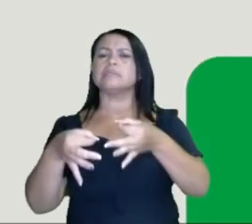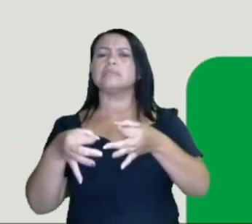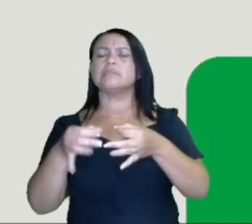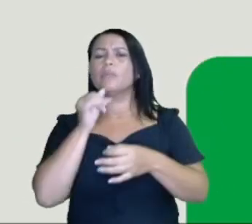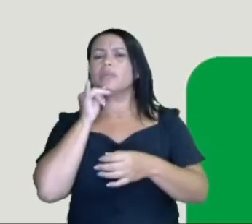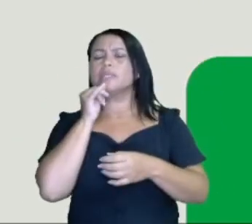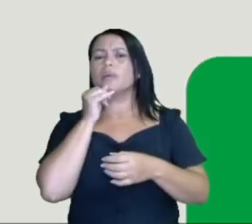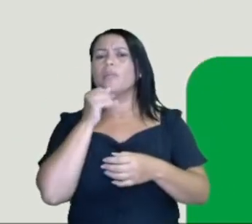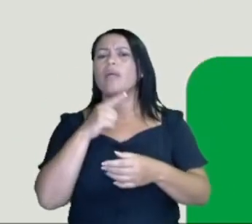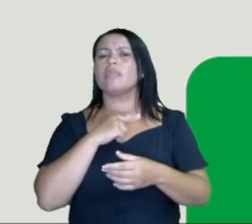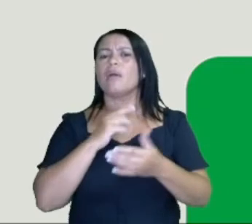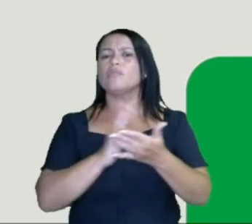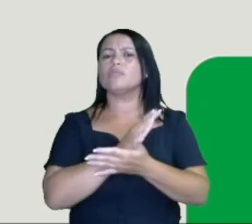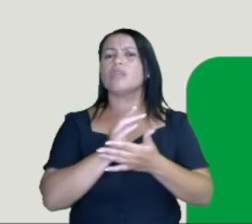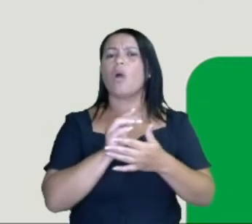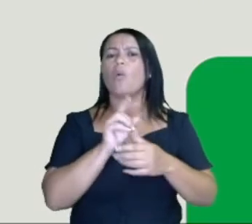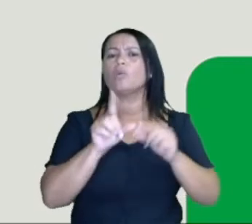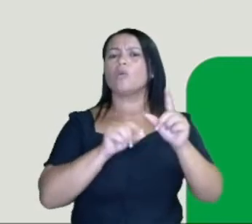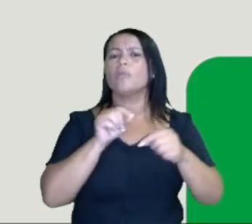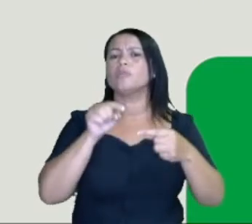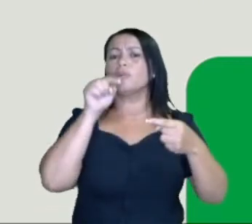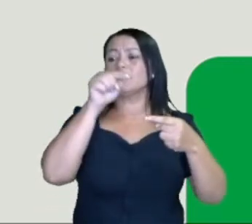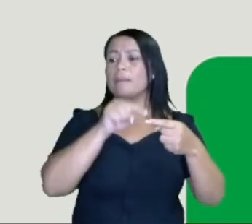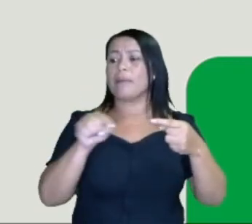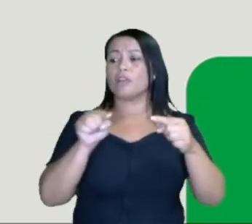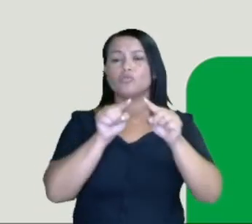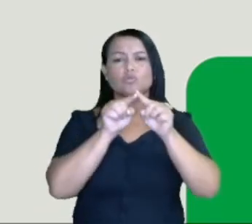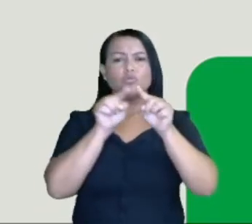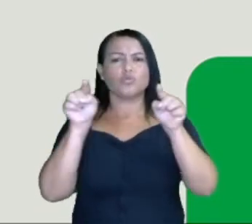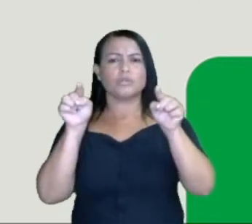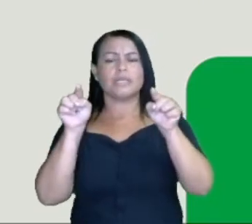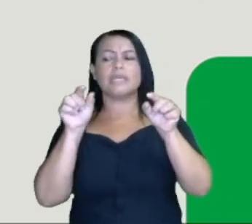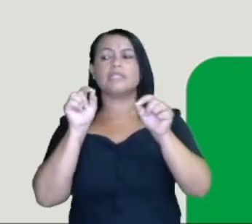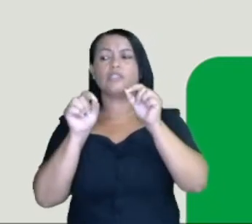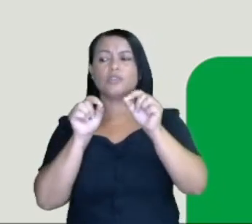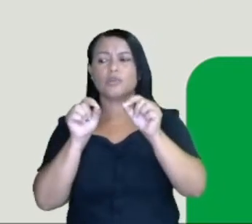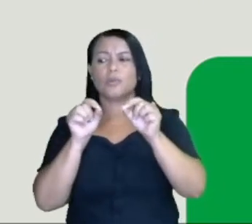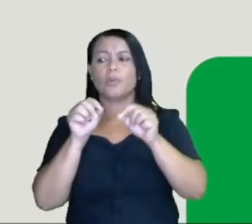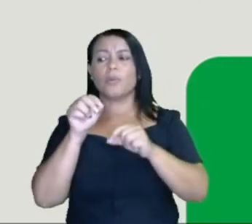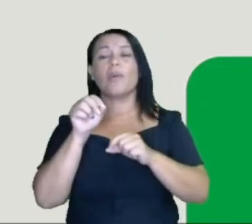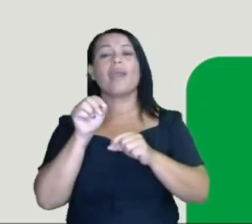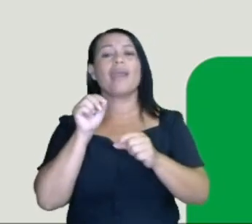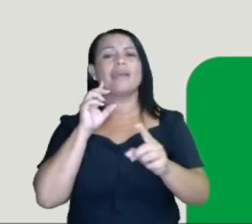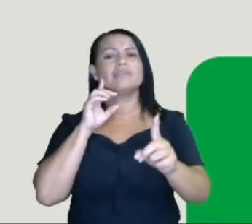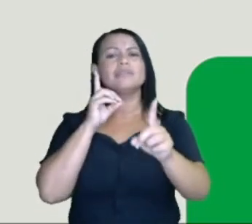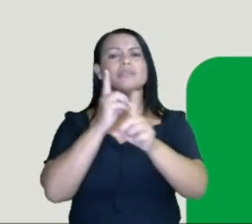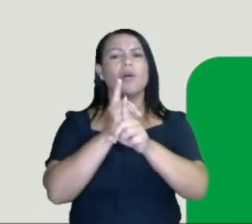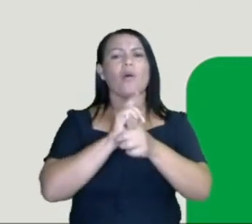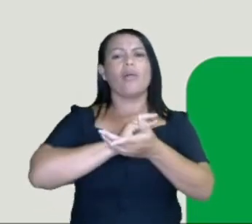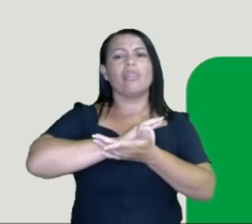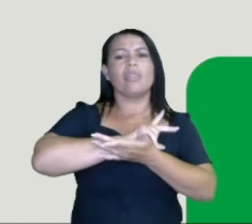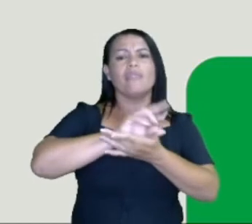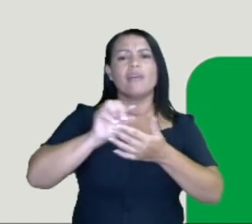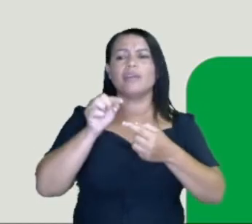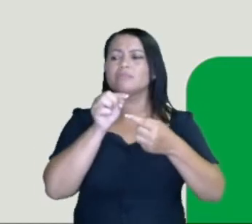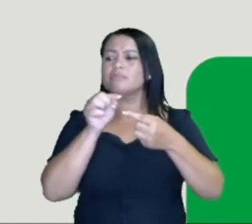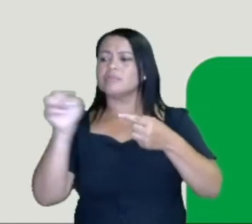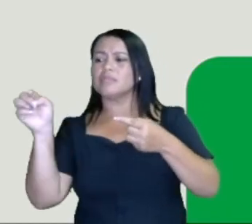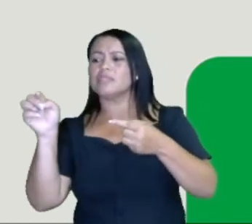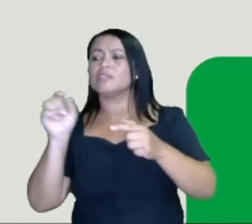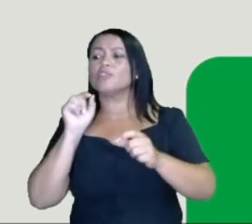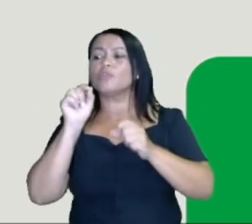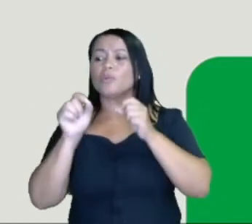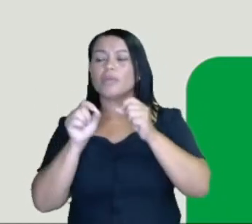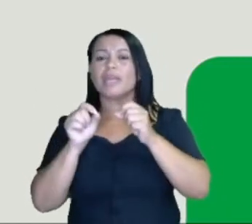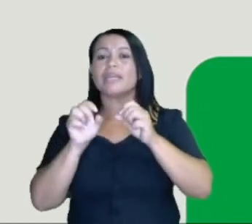abaixo. No tracinho, são encontradas várias tracinho, que